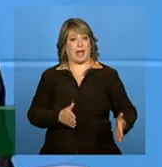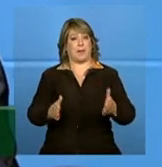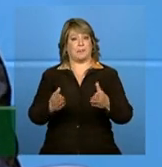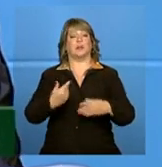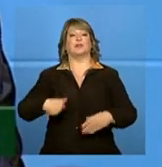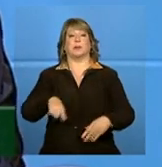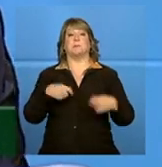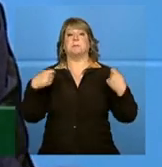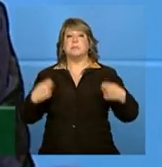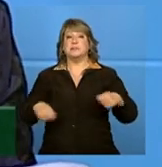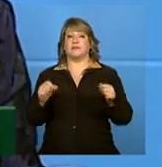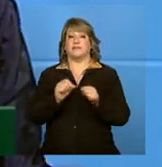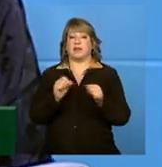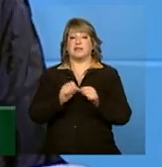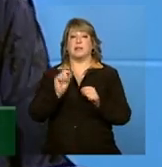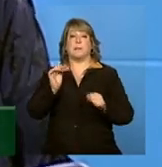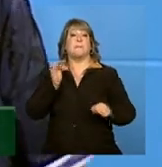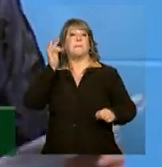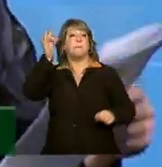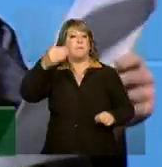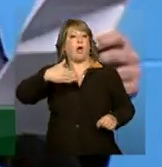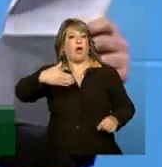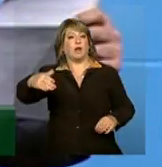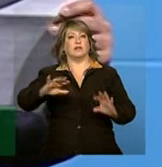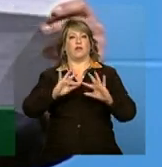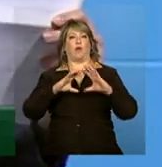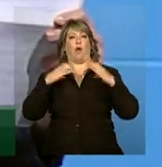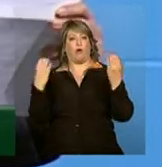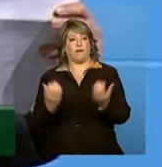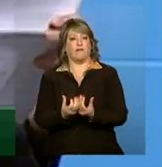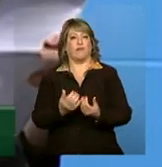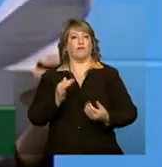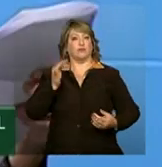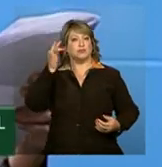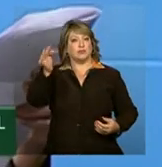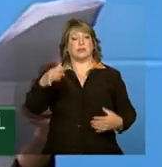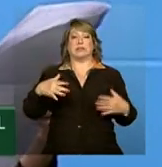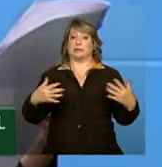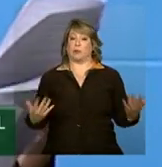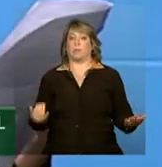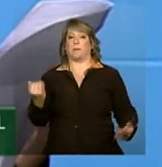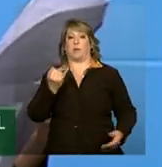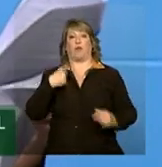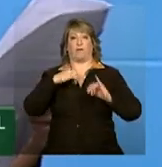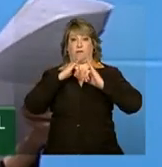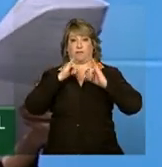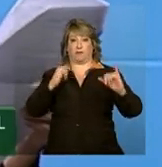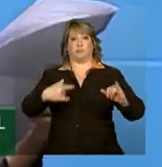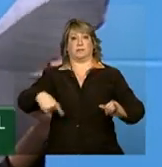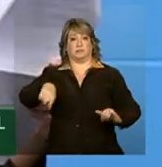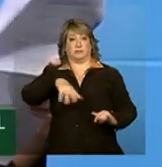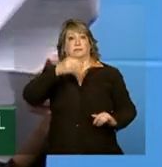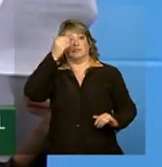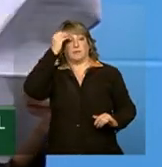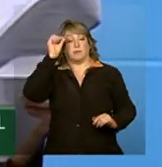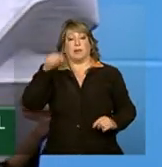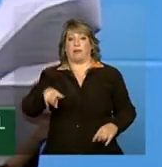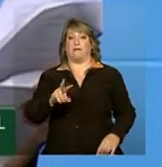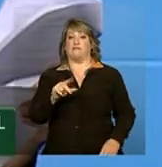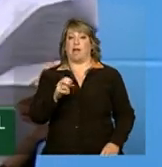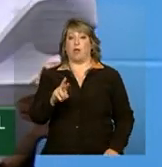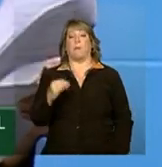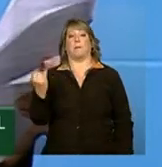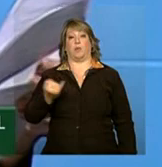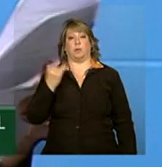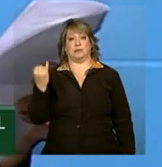para as próximas conferências e, portanto, registro isso como com um valor muito